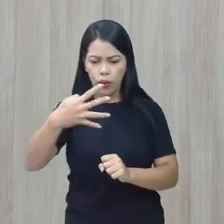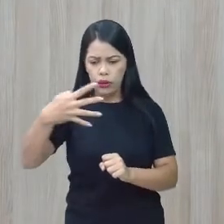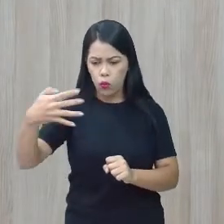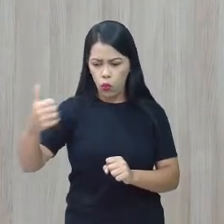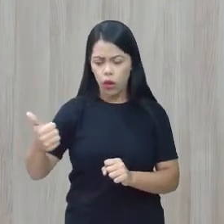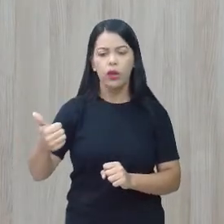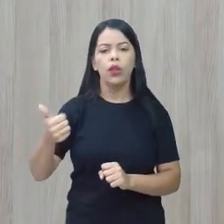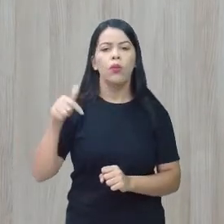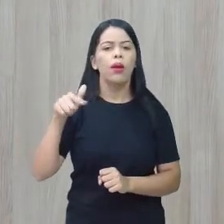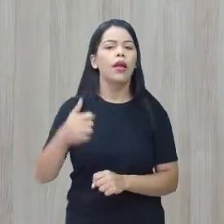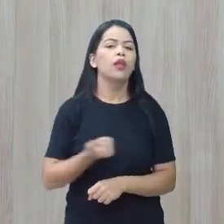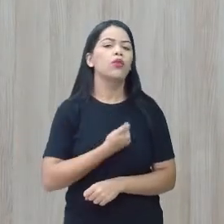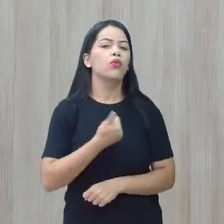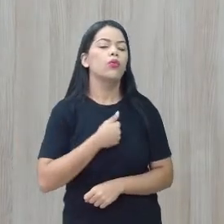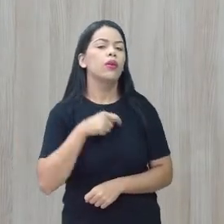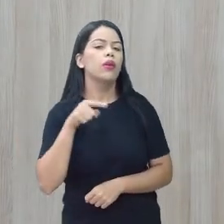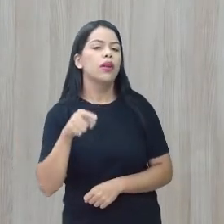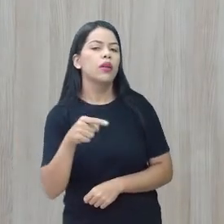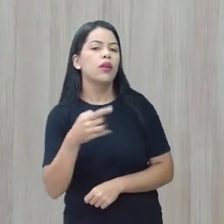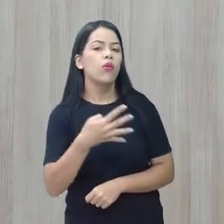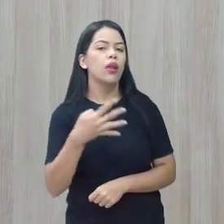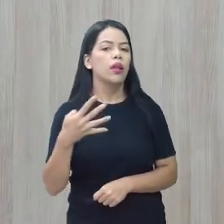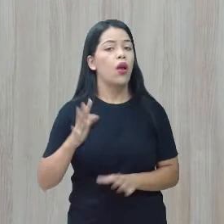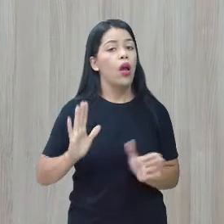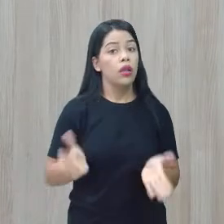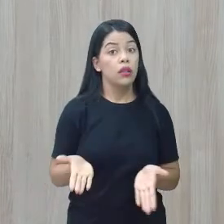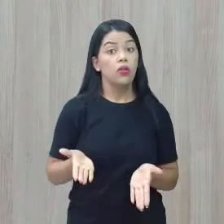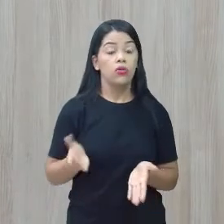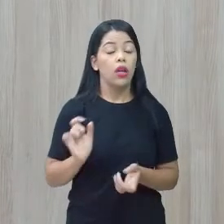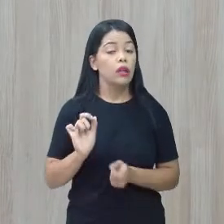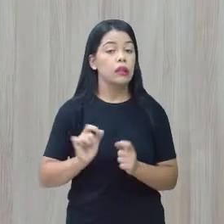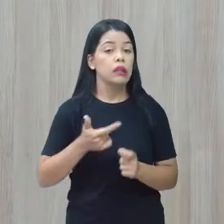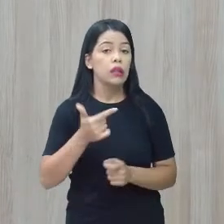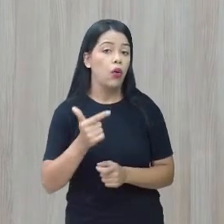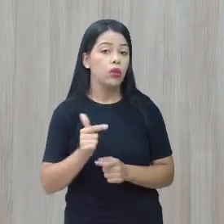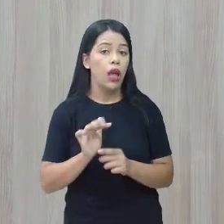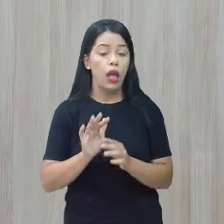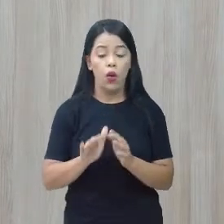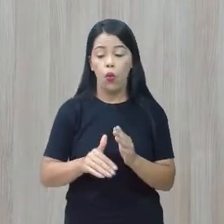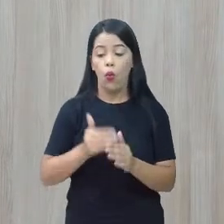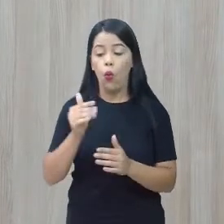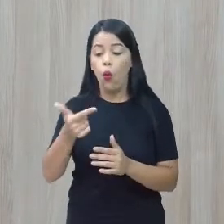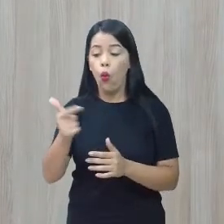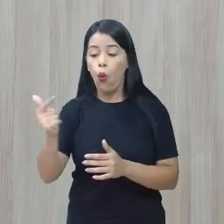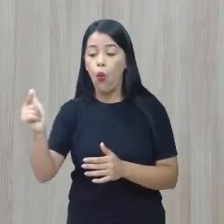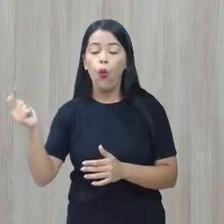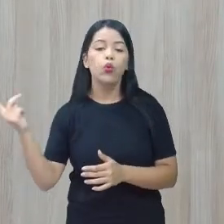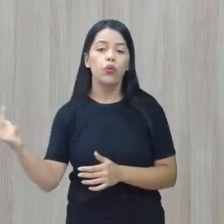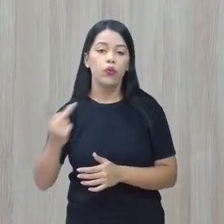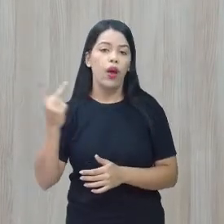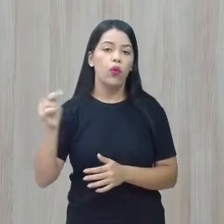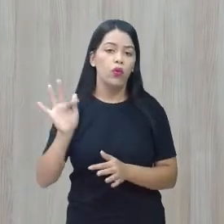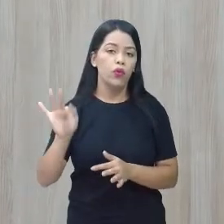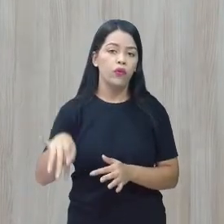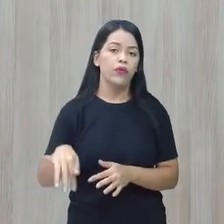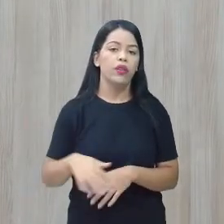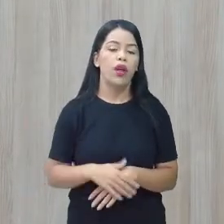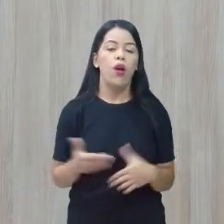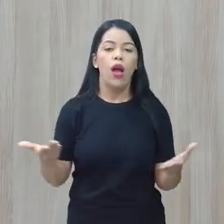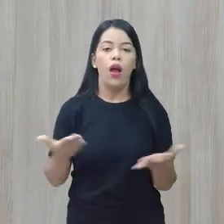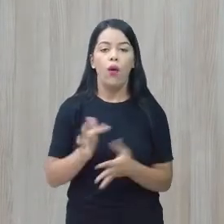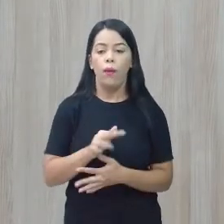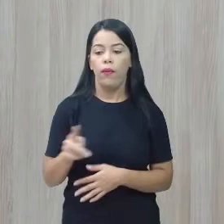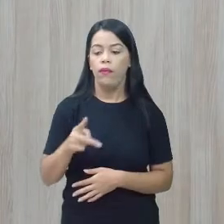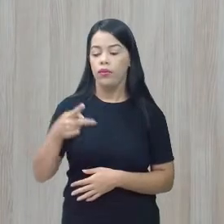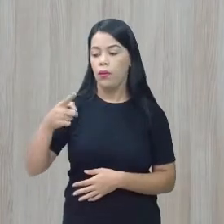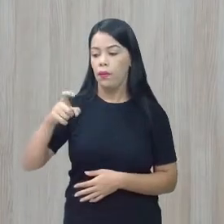8.441 para aquele número tá ali 44, já que não aparece, né, o restante do valor ali no finalzinho? Vou passar para o professor Pedro para